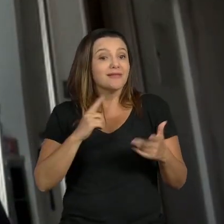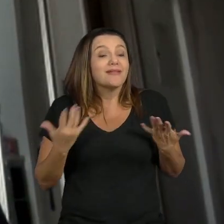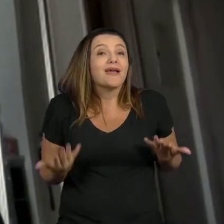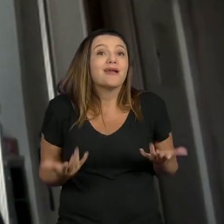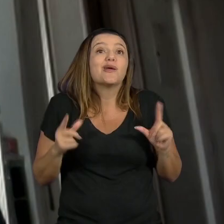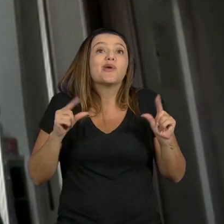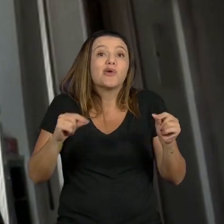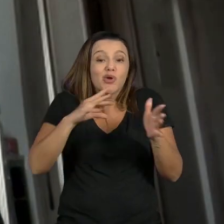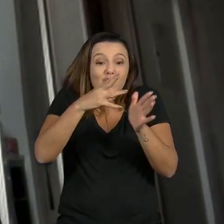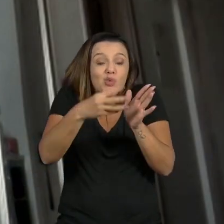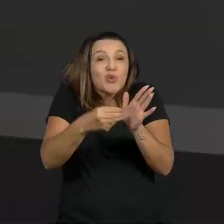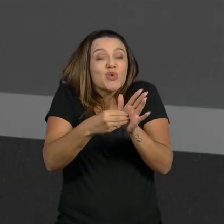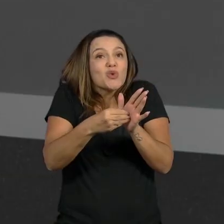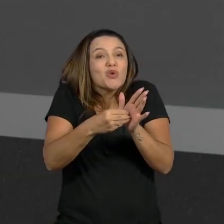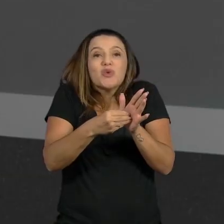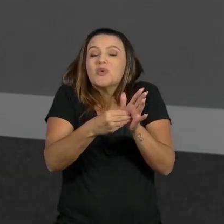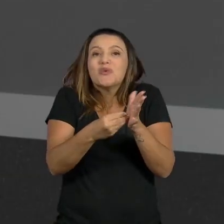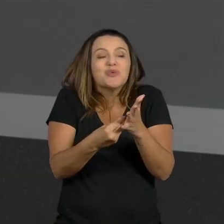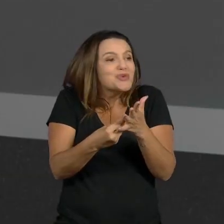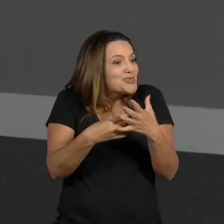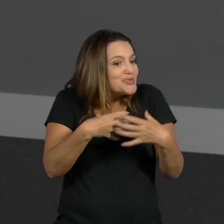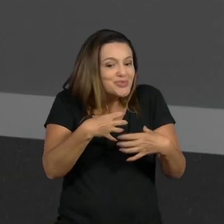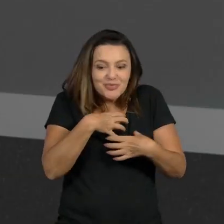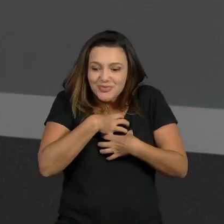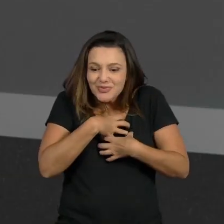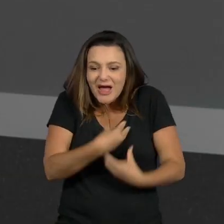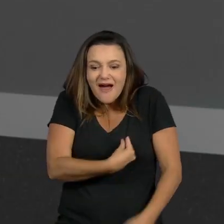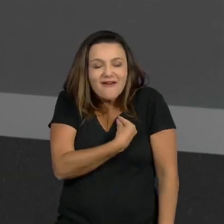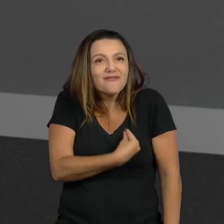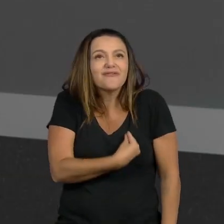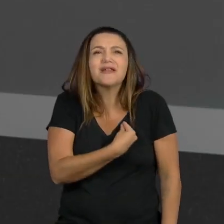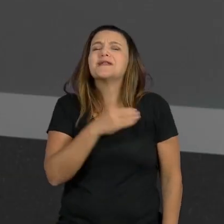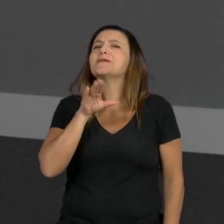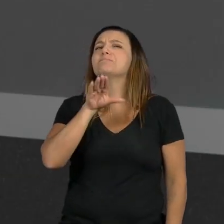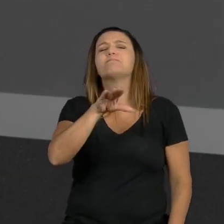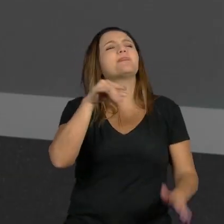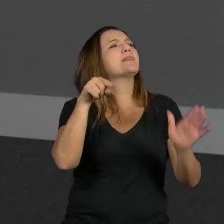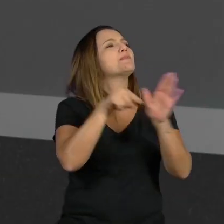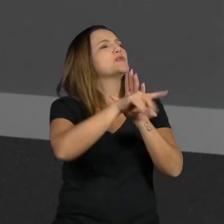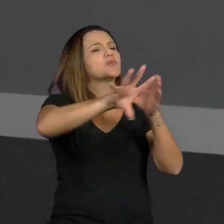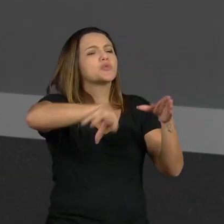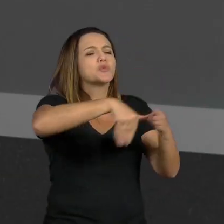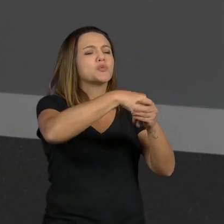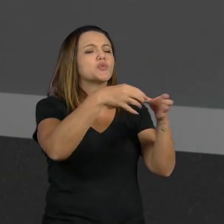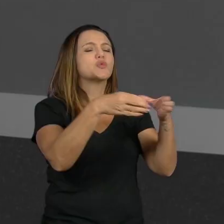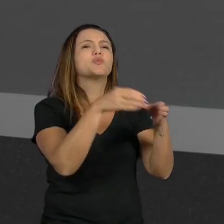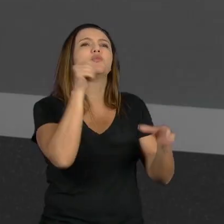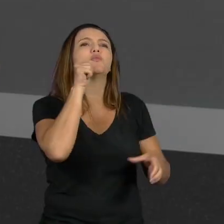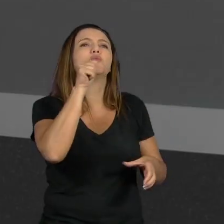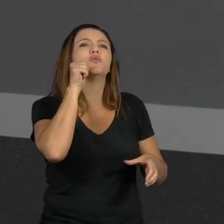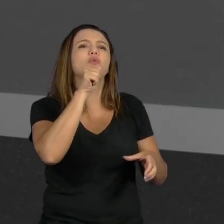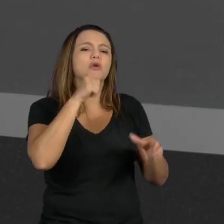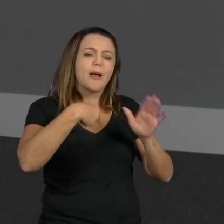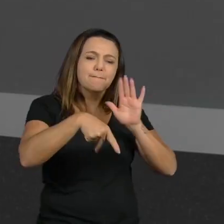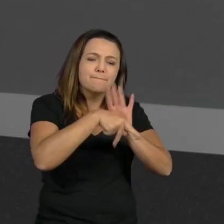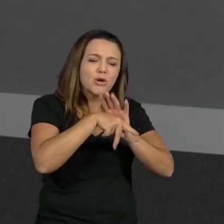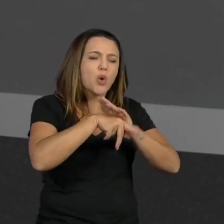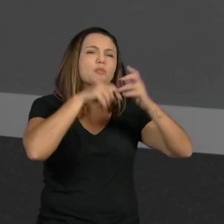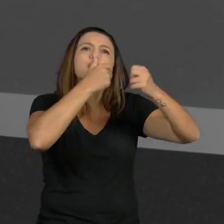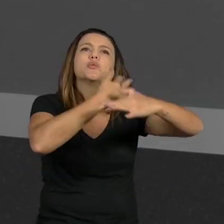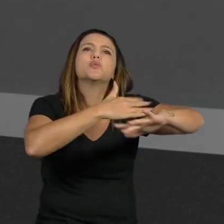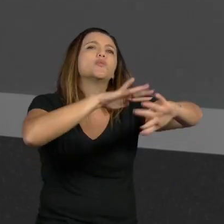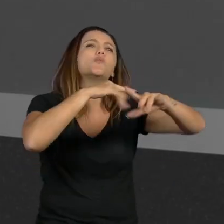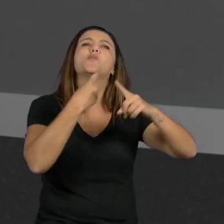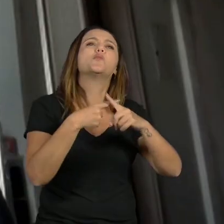inteiro, e você sente isso na pele. Participação que você tem na Liga das Mulheres pelo Oceano, e por que você resolveu se juntar a